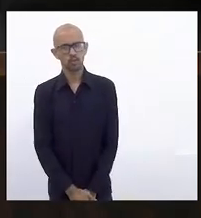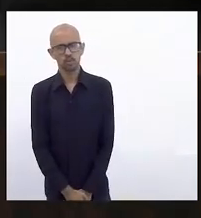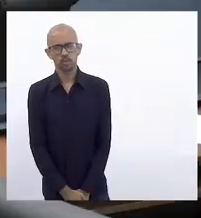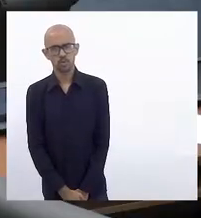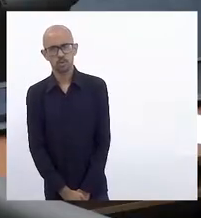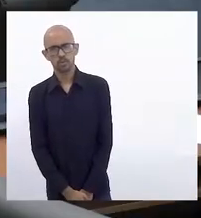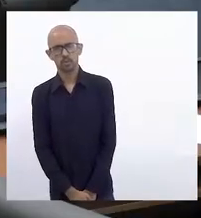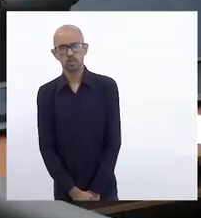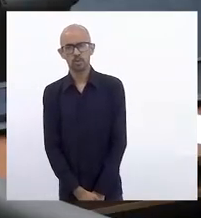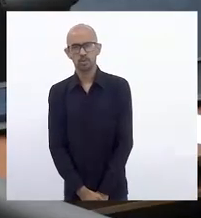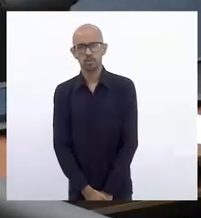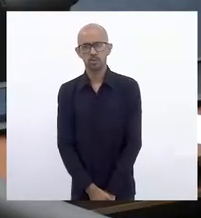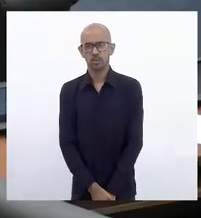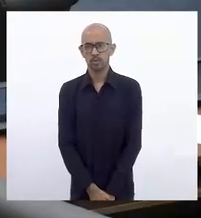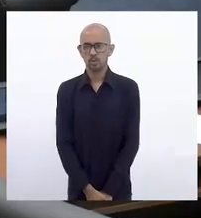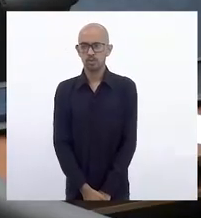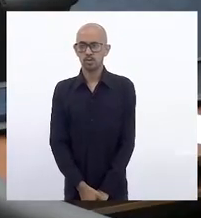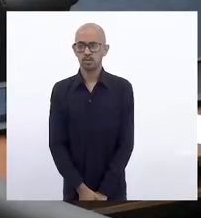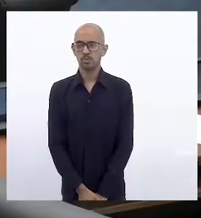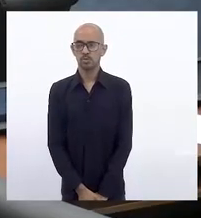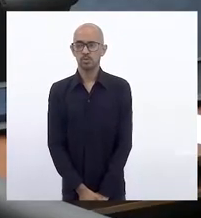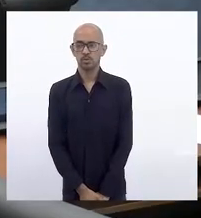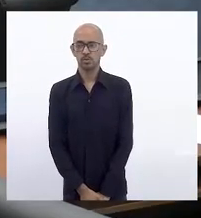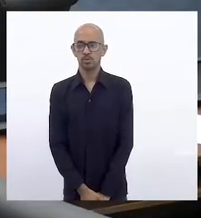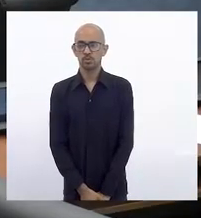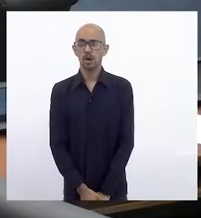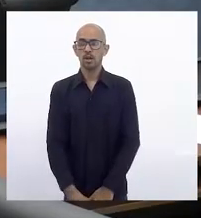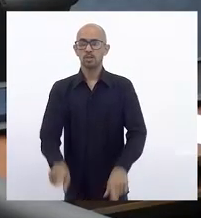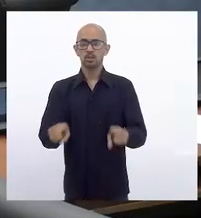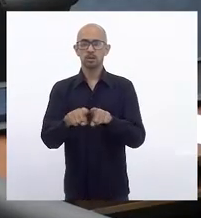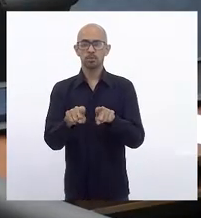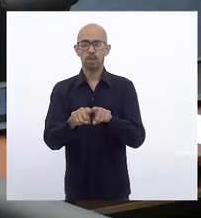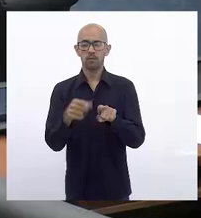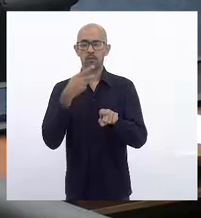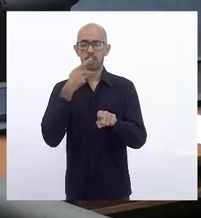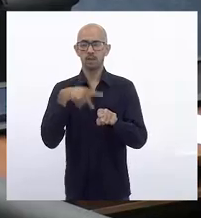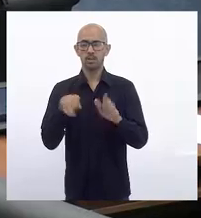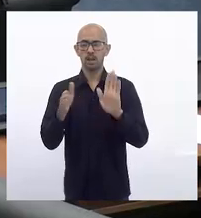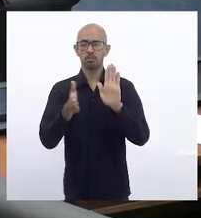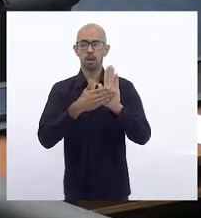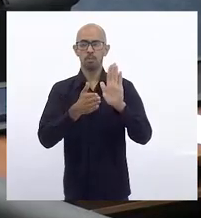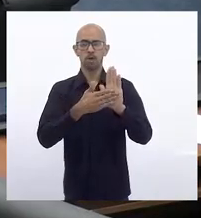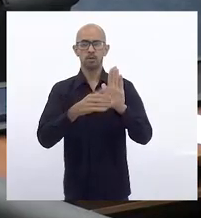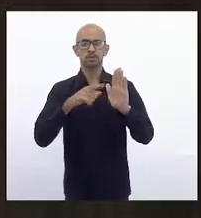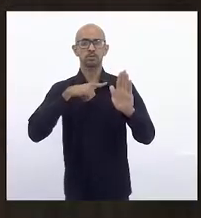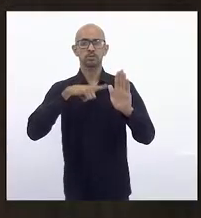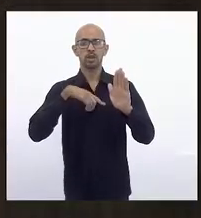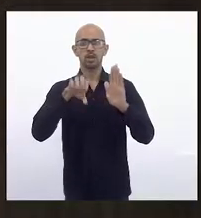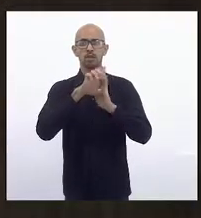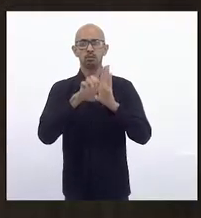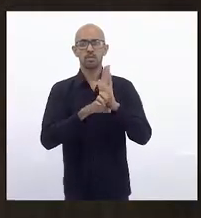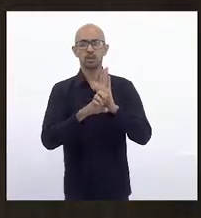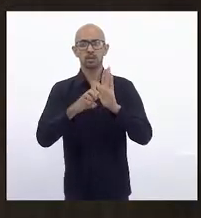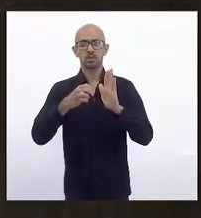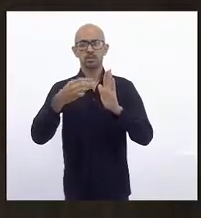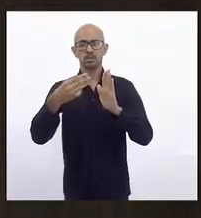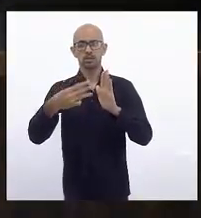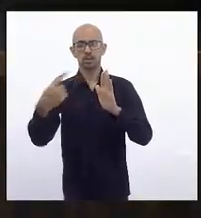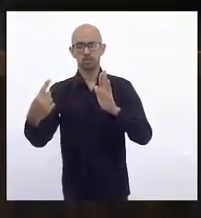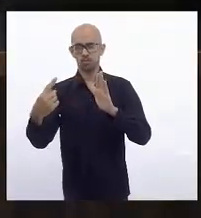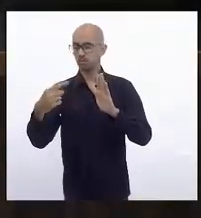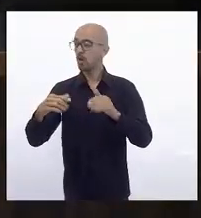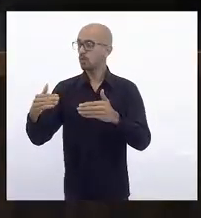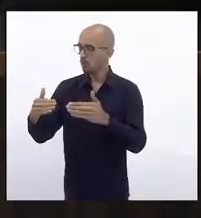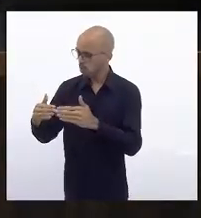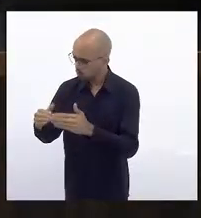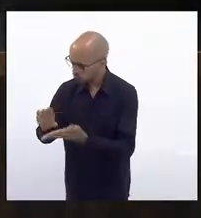Pacheco. Já adiantando que o presente proposta recebeu 31 emendas. Parecer pela constitucionalidade, presidente. Pela Comissão